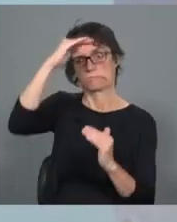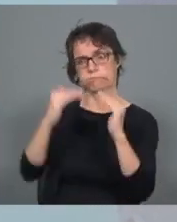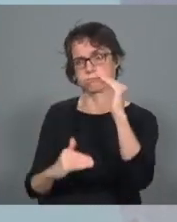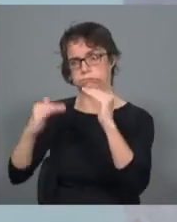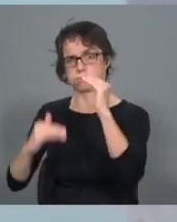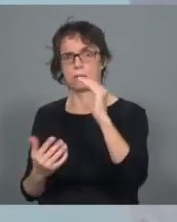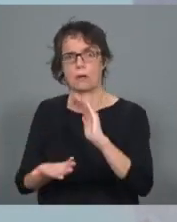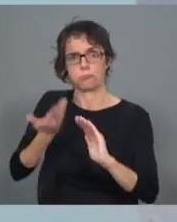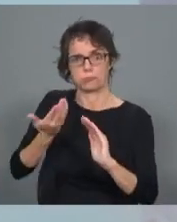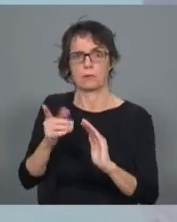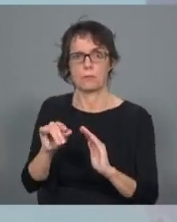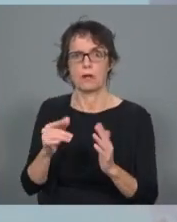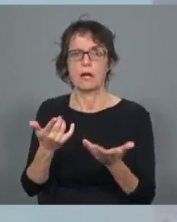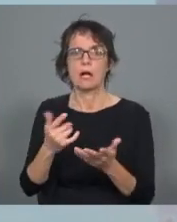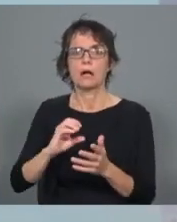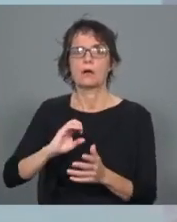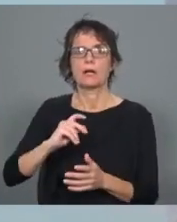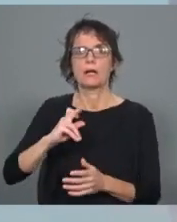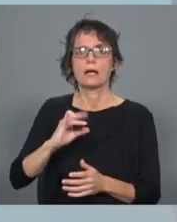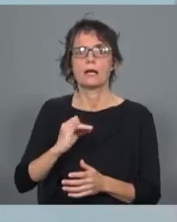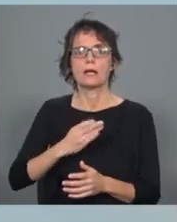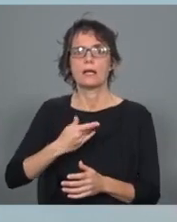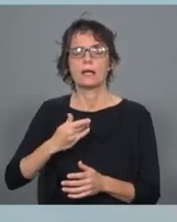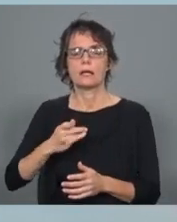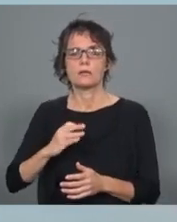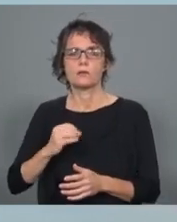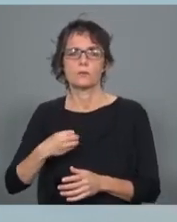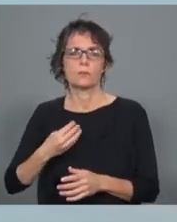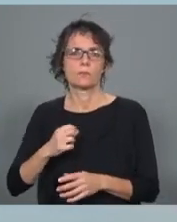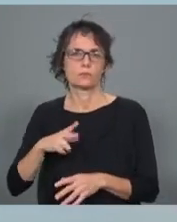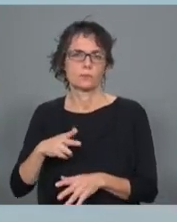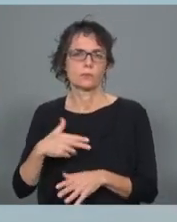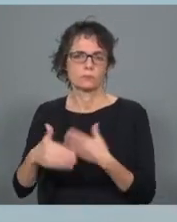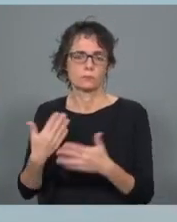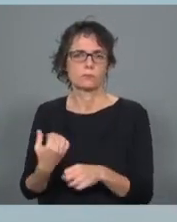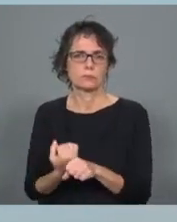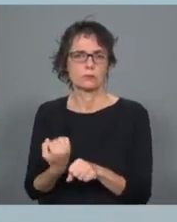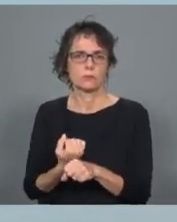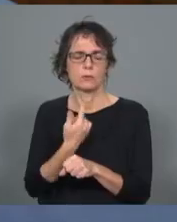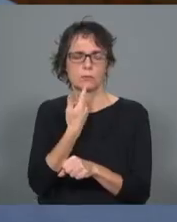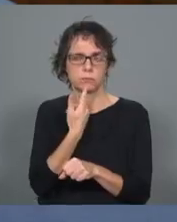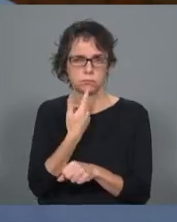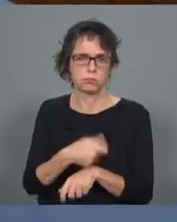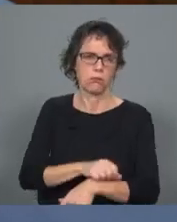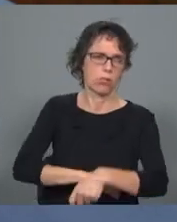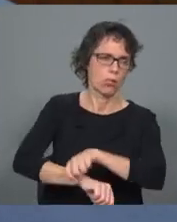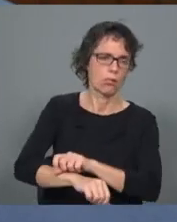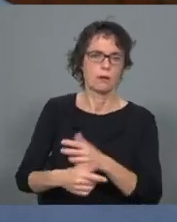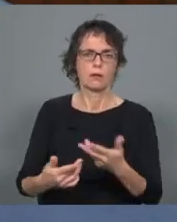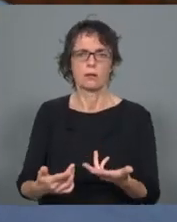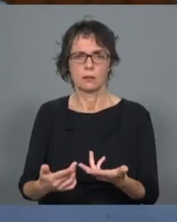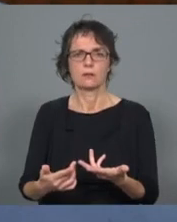Caritas Portuguesa permanece com muito trabalho em mãos para fazer,